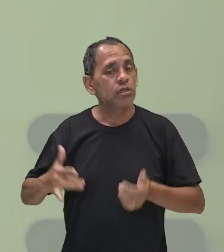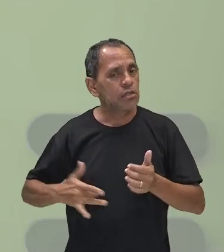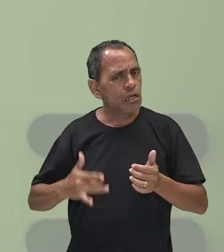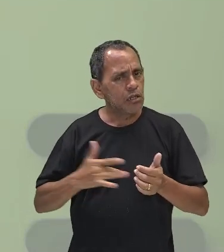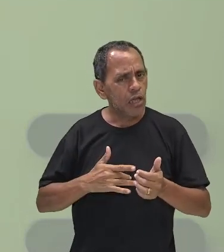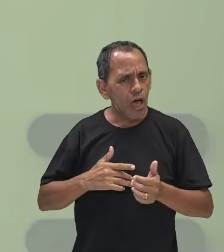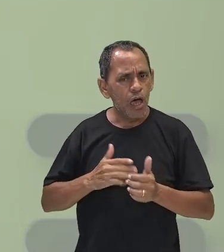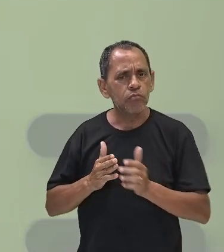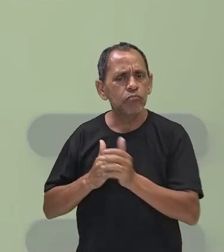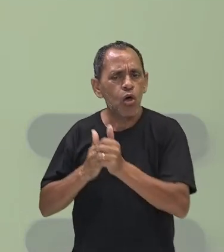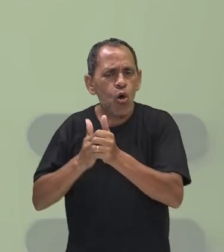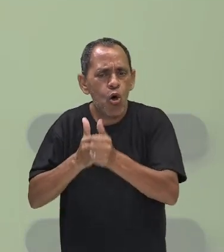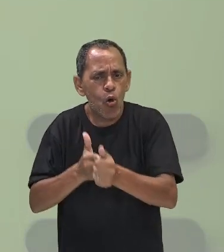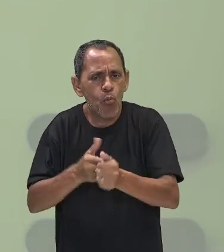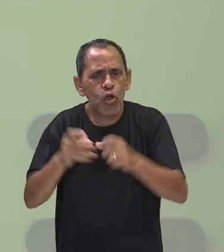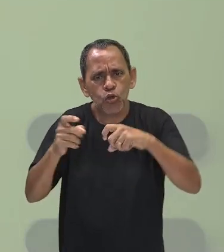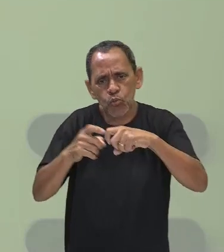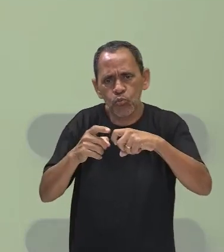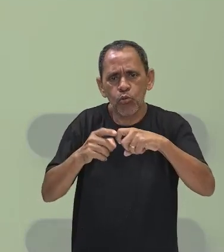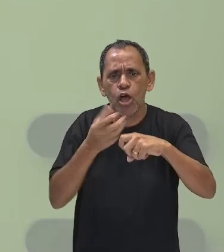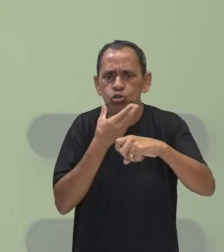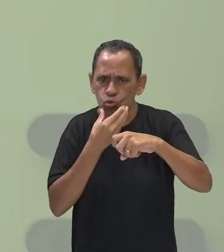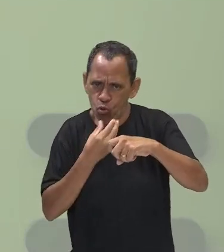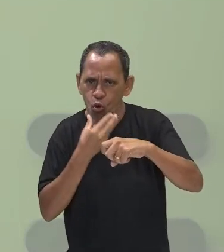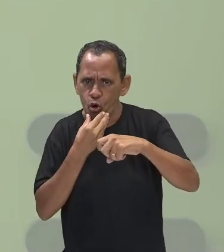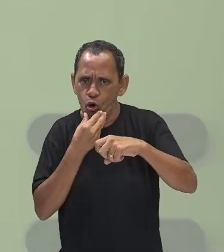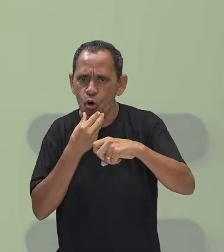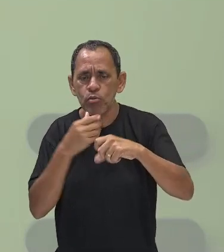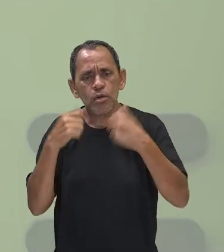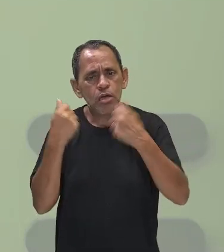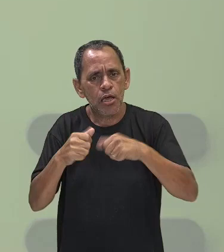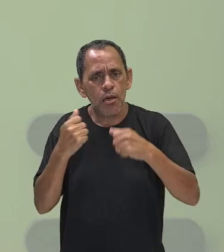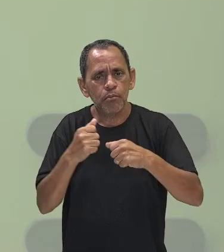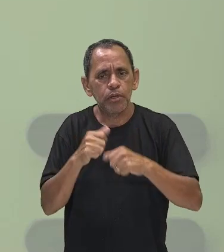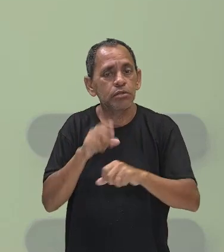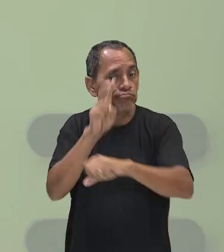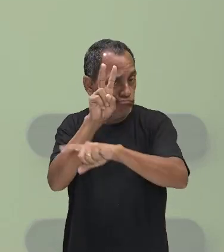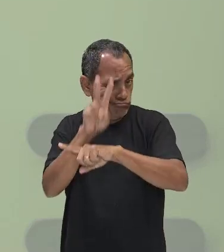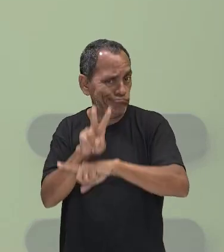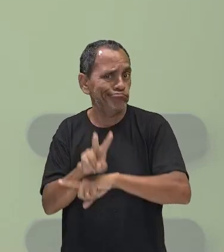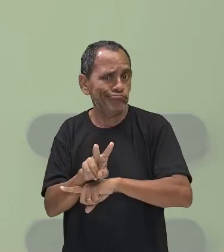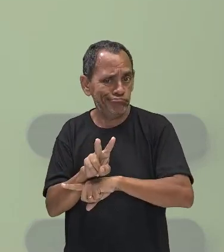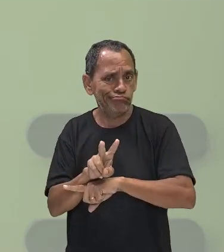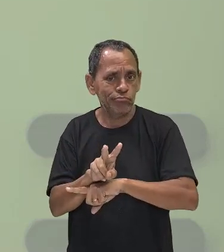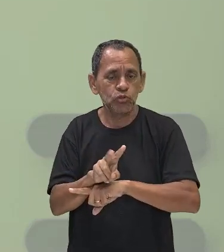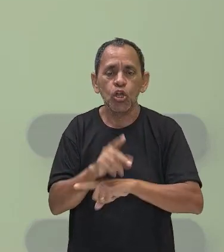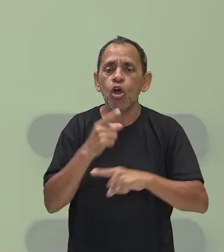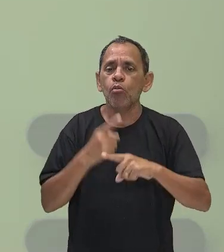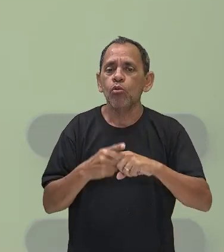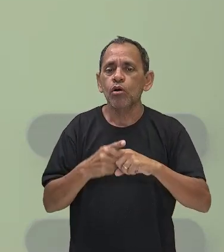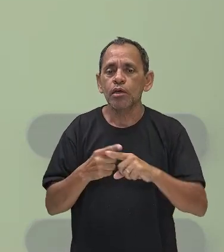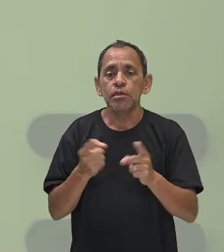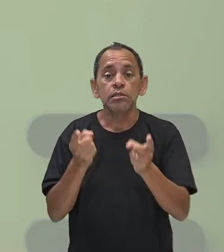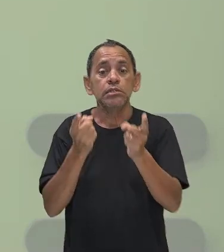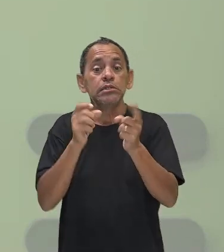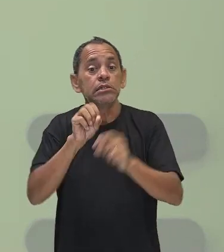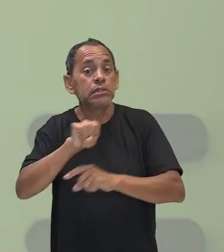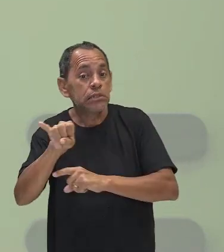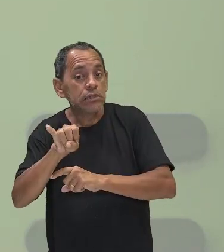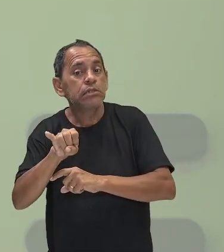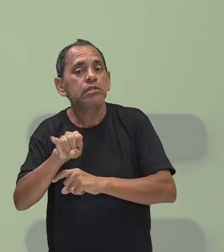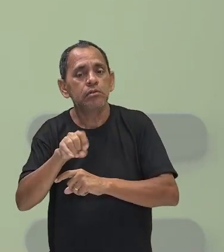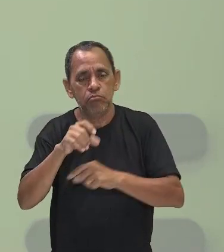acompanhamento médico, o homem precisa ter cuidado com essa estrutura. Caso contrário, ele vai ser acometido